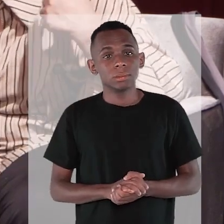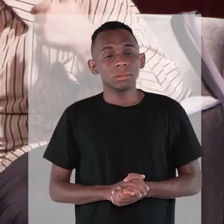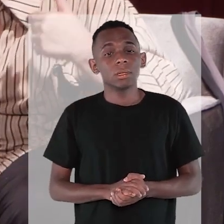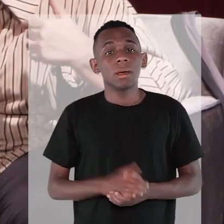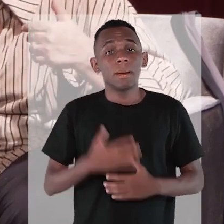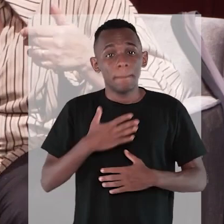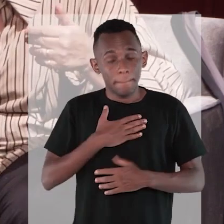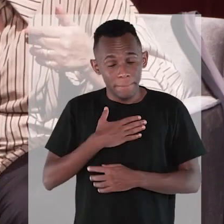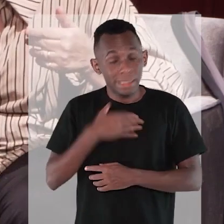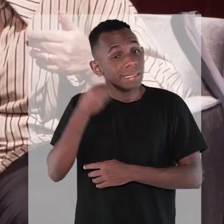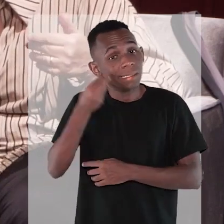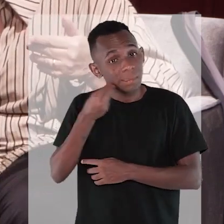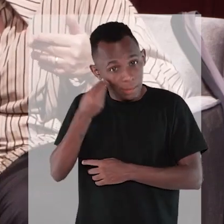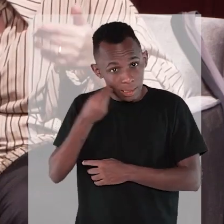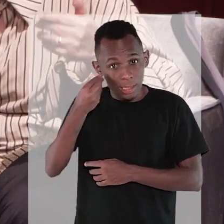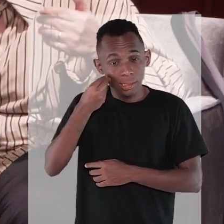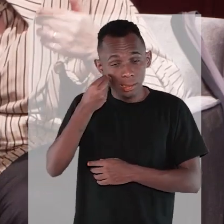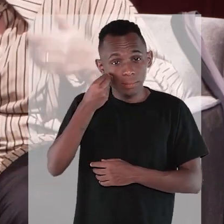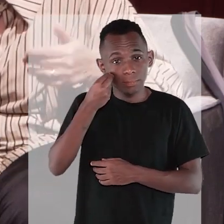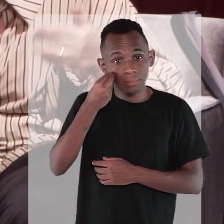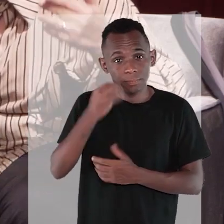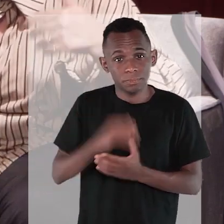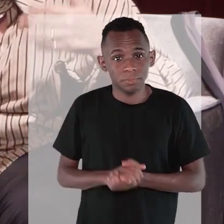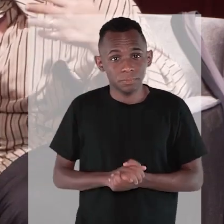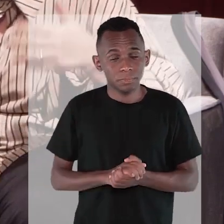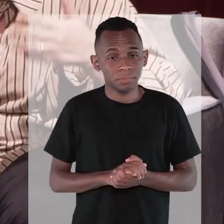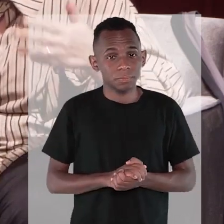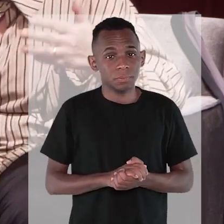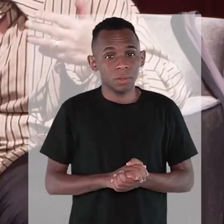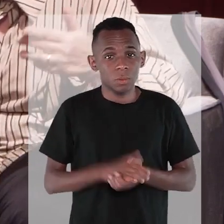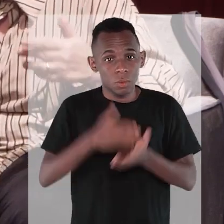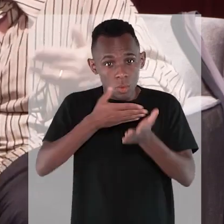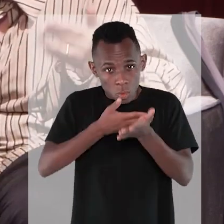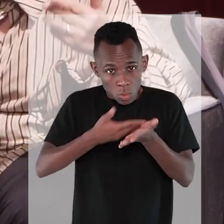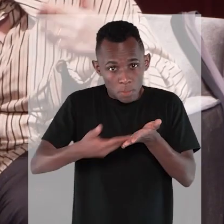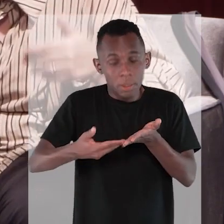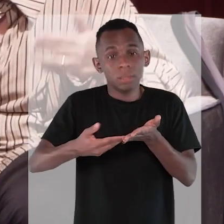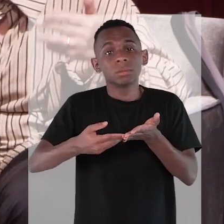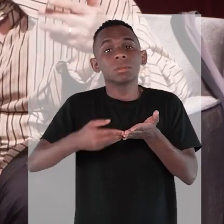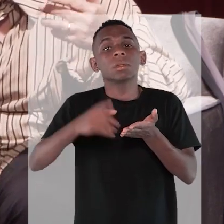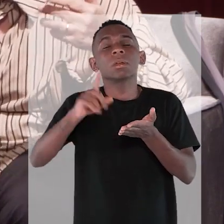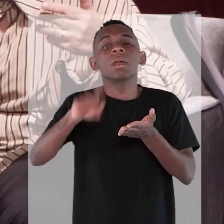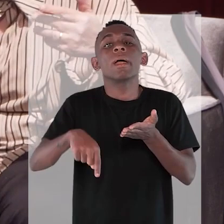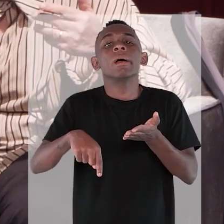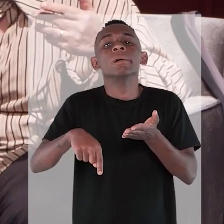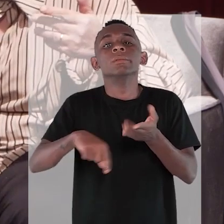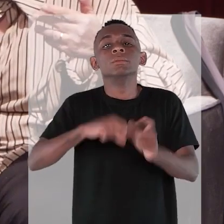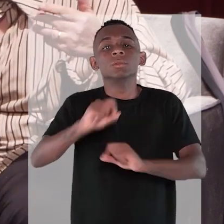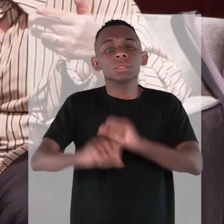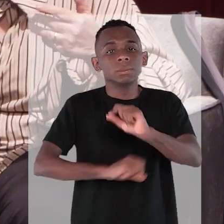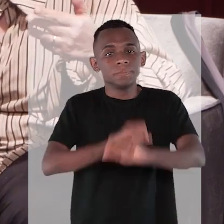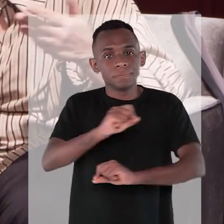meu caso, o ponto inicial era o profundo